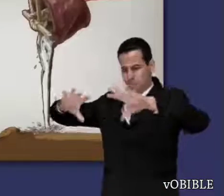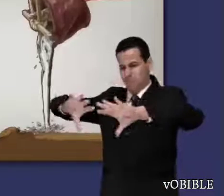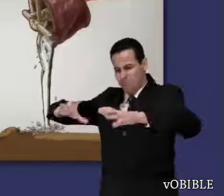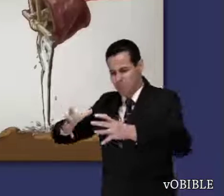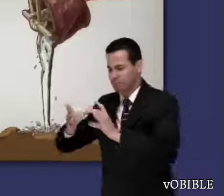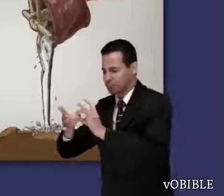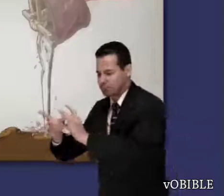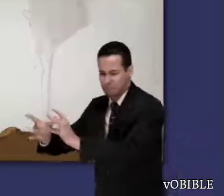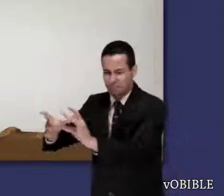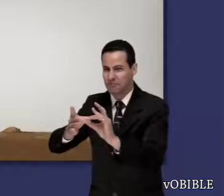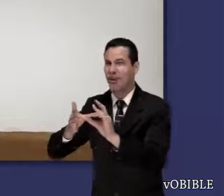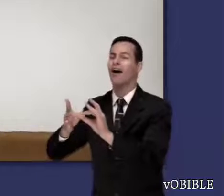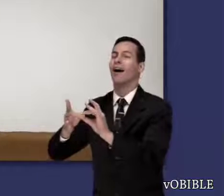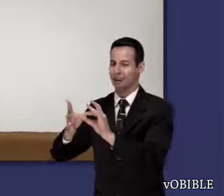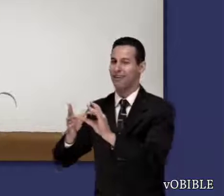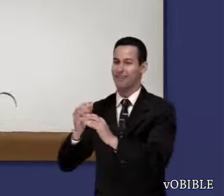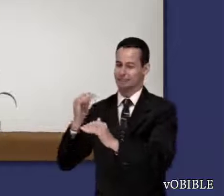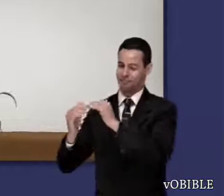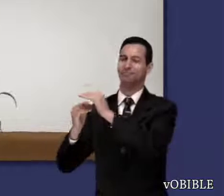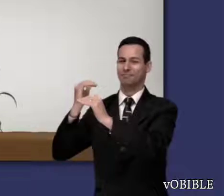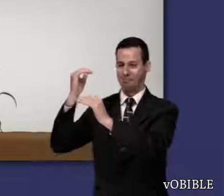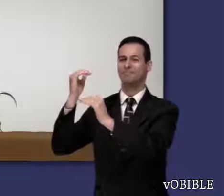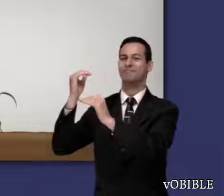quem rega, porque é Deus quem faz crescer.